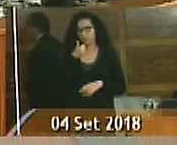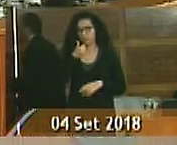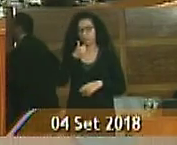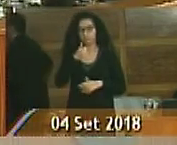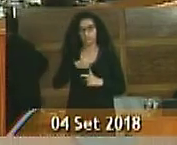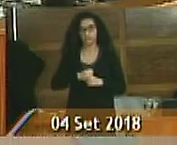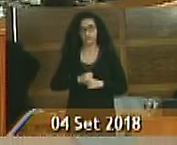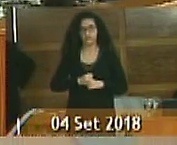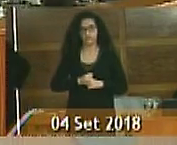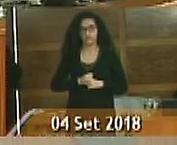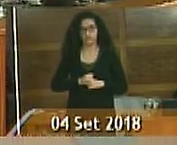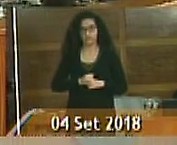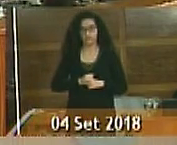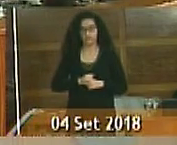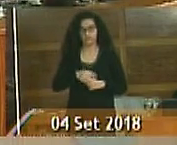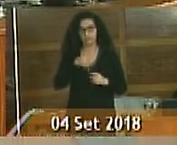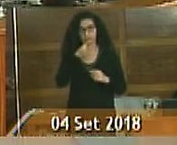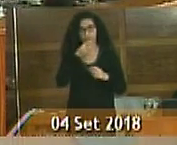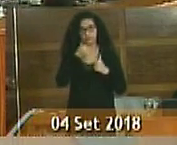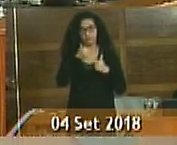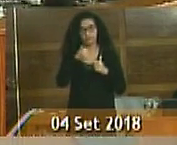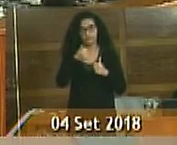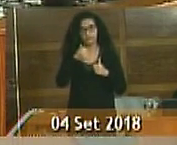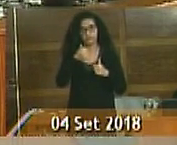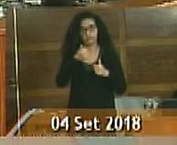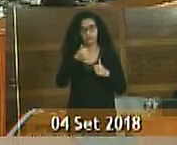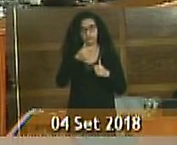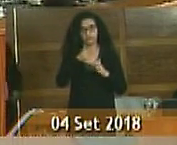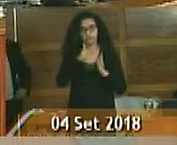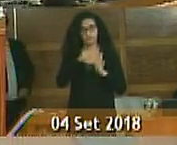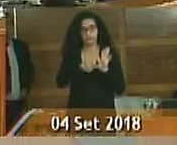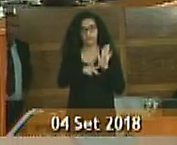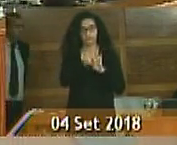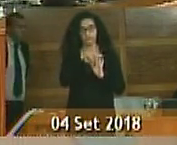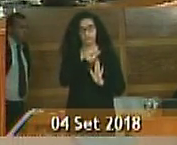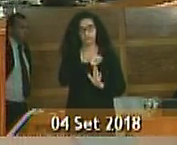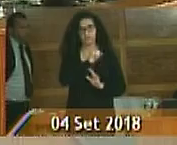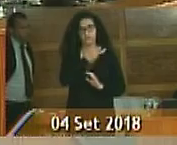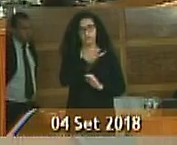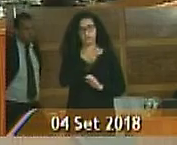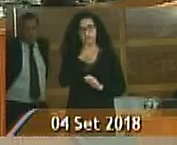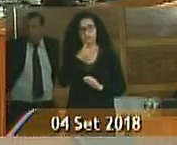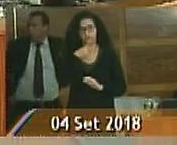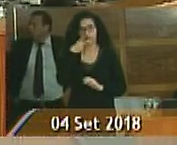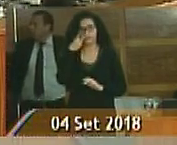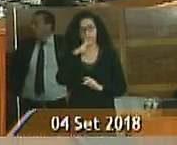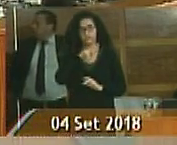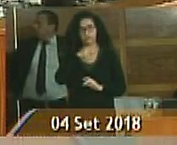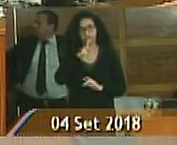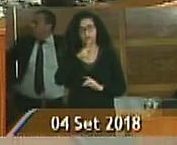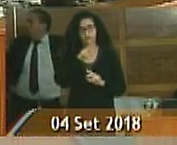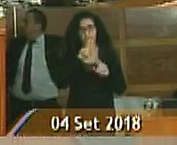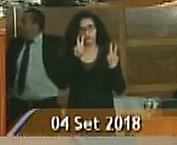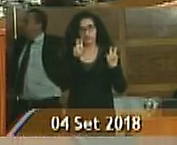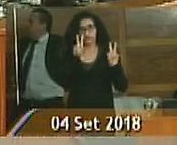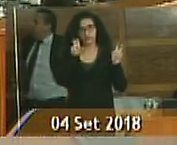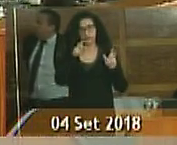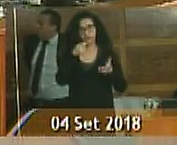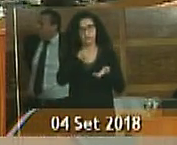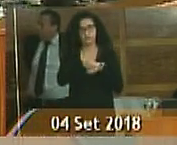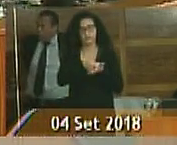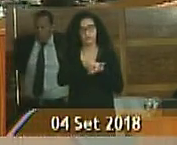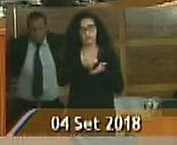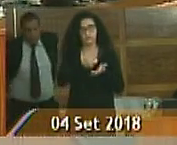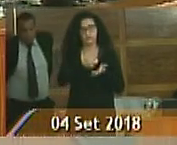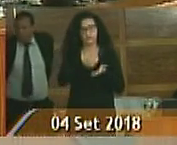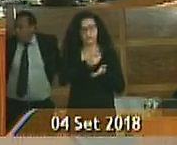298/2017 e 119/2018. Opinando favoravelmente a aprovação do projeto de lei 52 de autoria do vereador Elinho do Sindicato, dispõe sobre